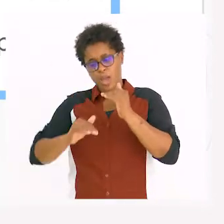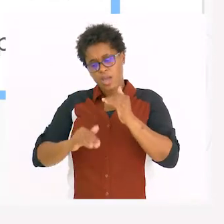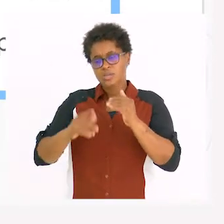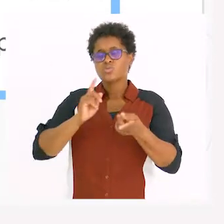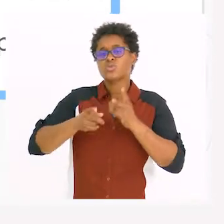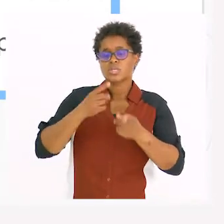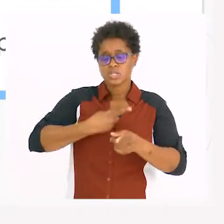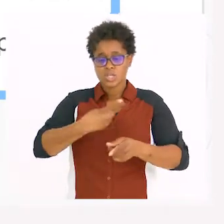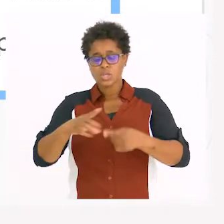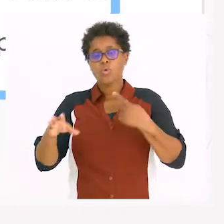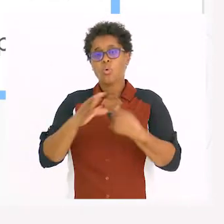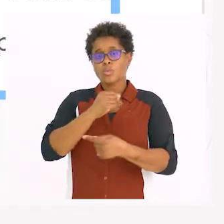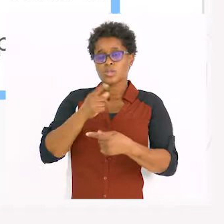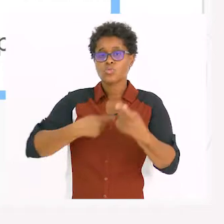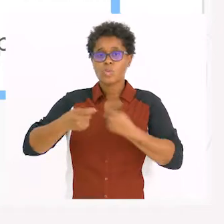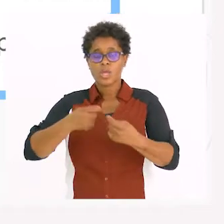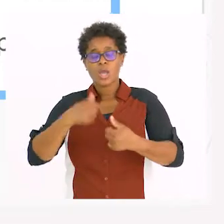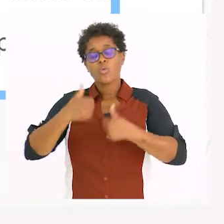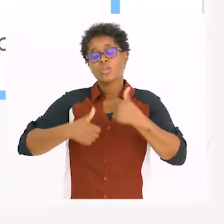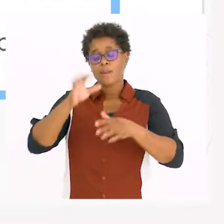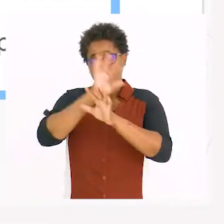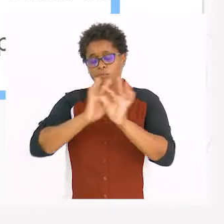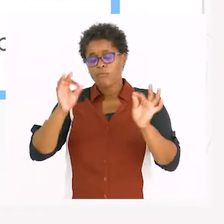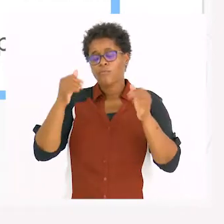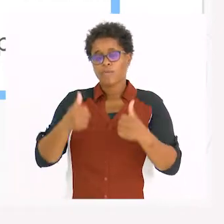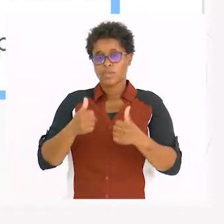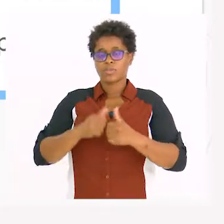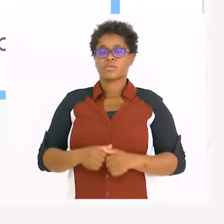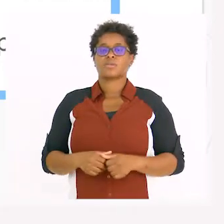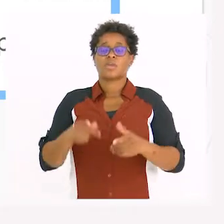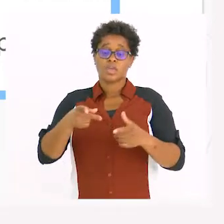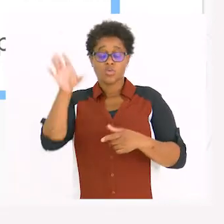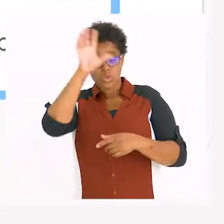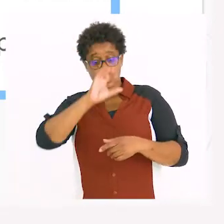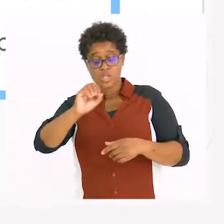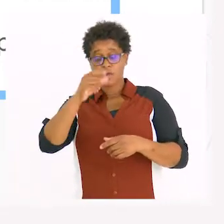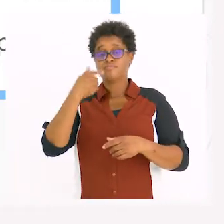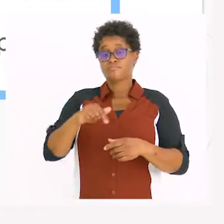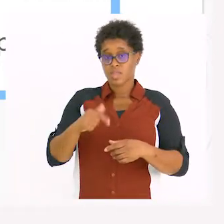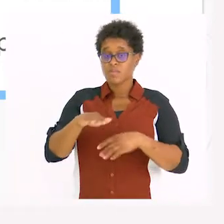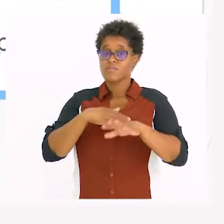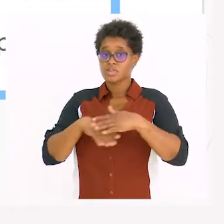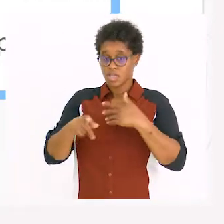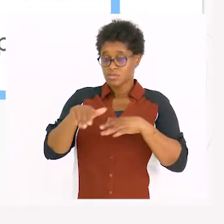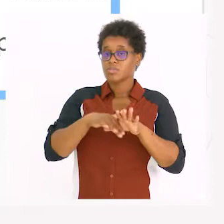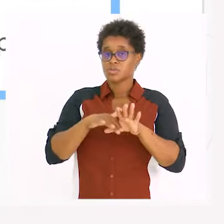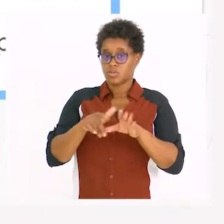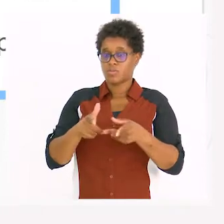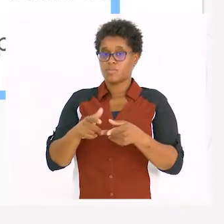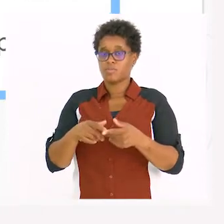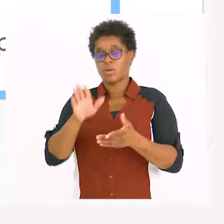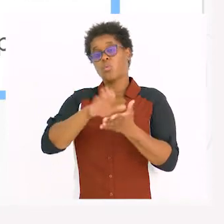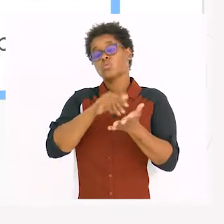que seria obtida no mercado de concorrência perfeita. Daí o Estado tem que fazer essa intervenção